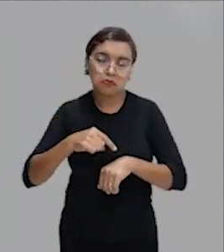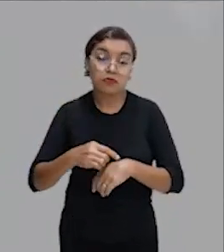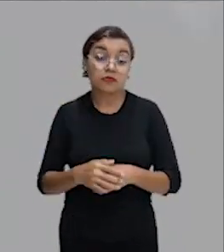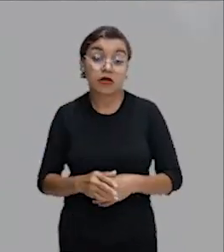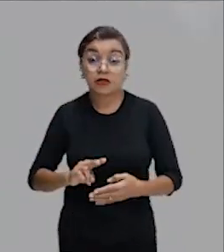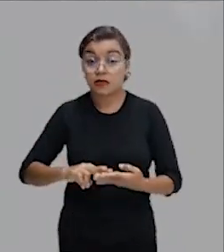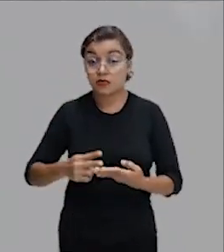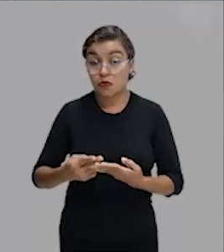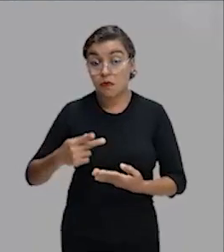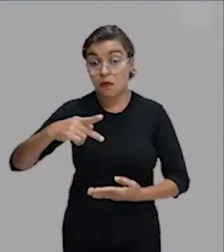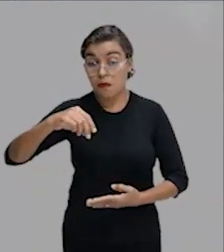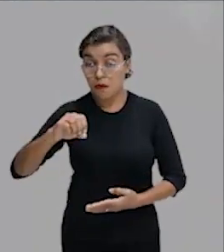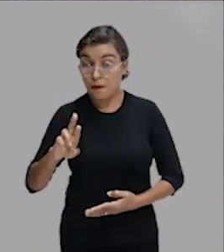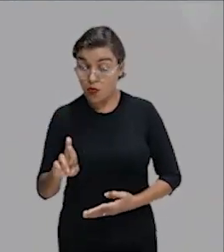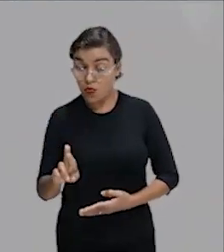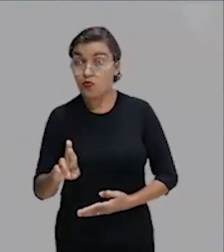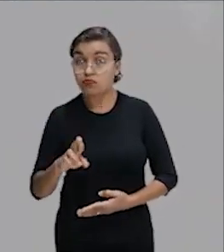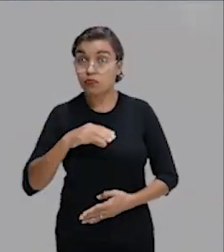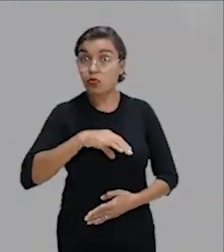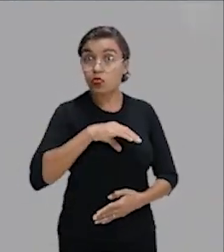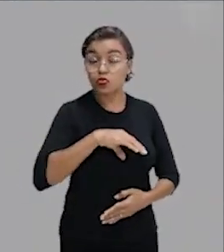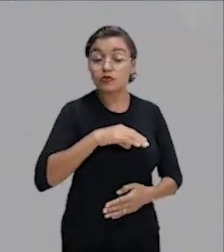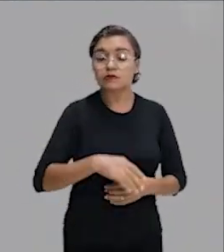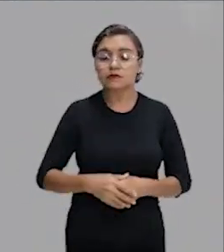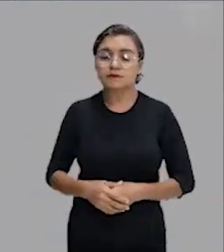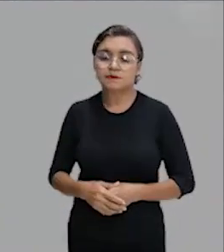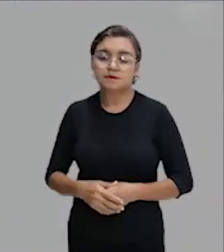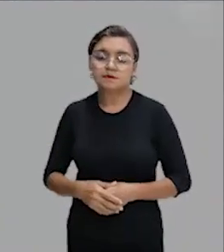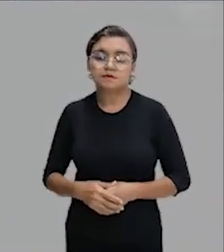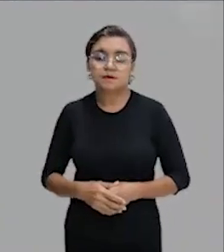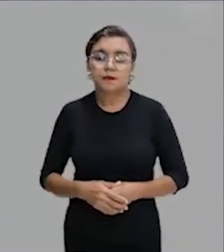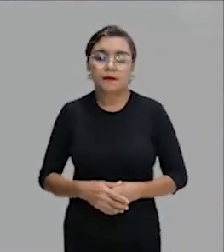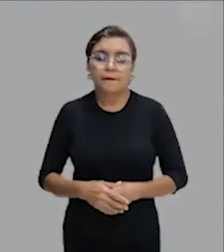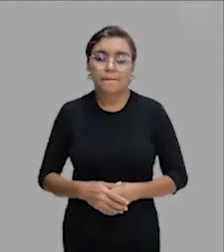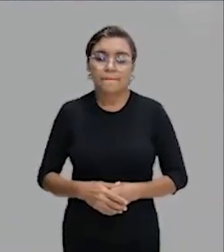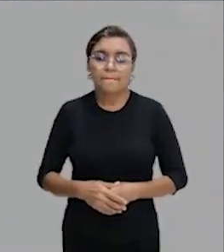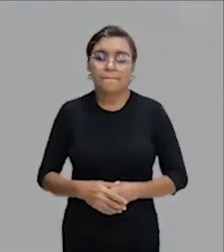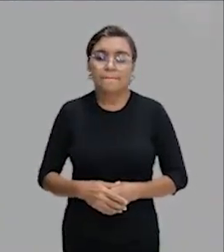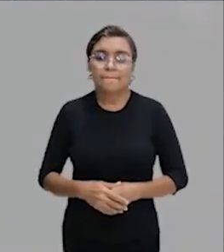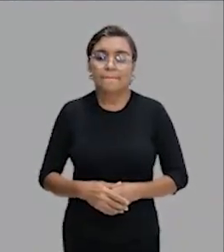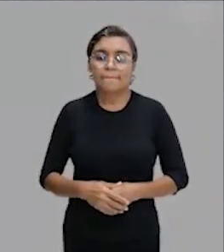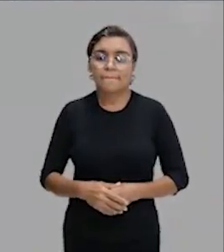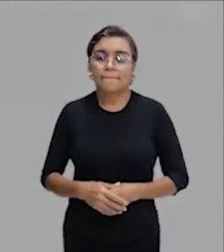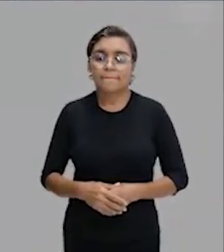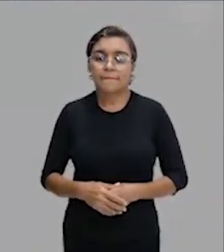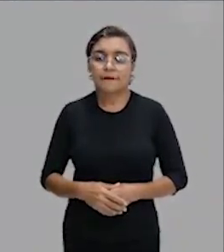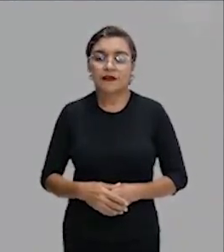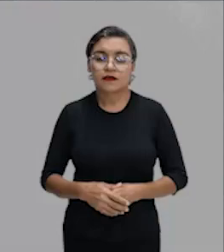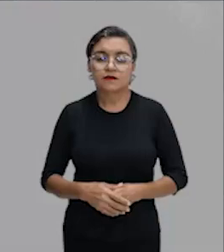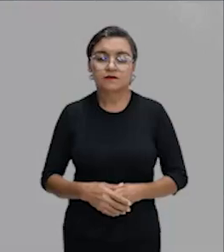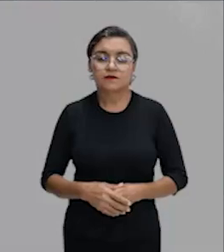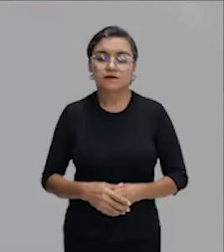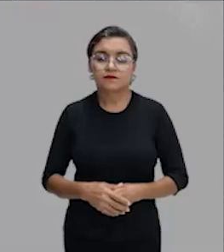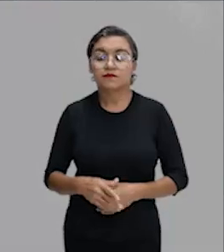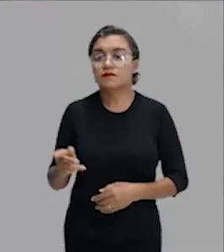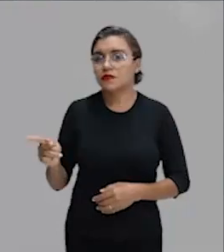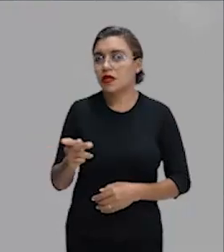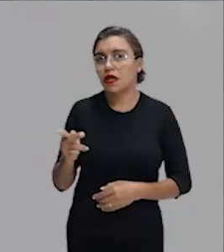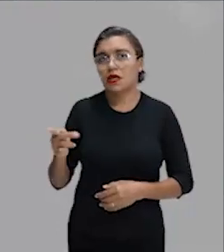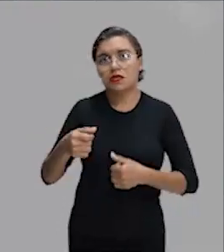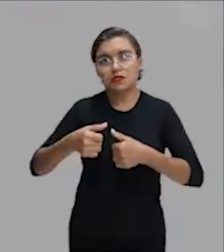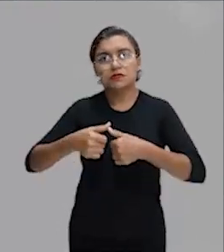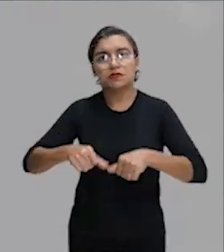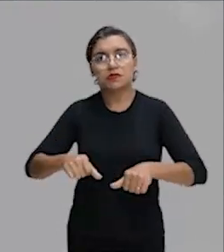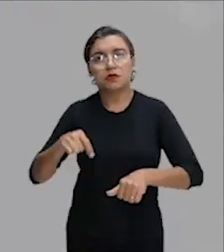por, em português. They have been here for 20 minutes. Eles têm estado aqui ou eles